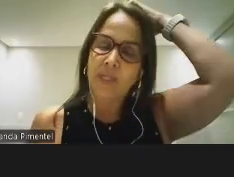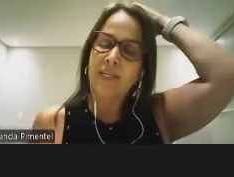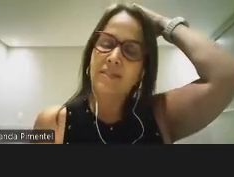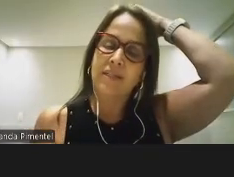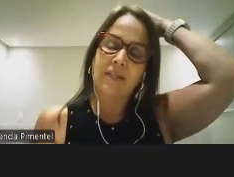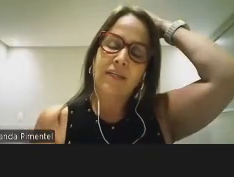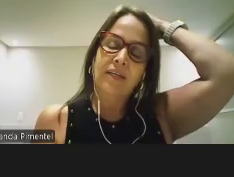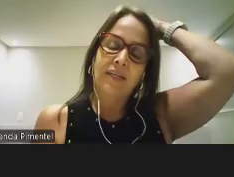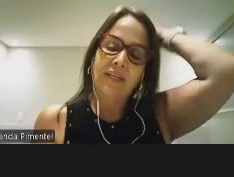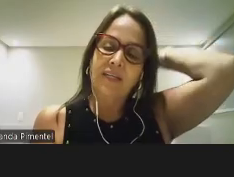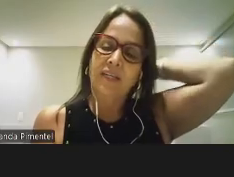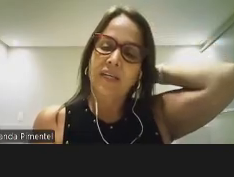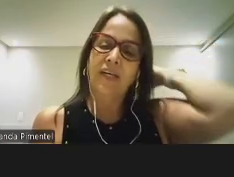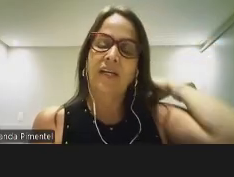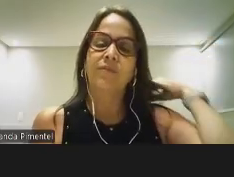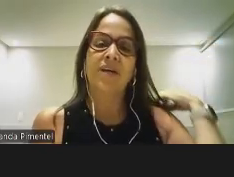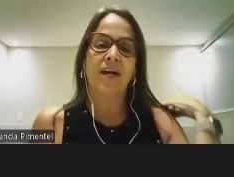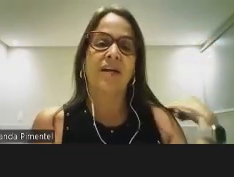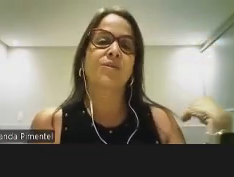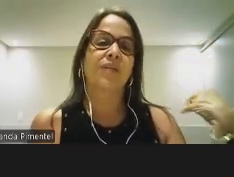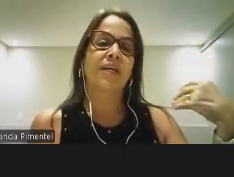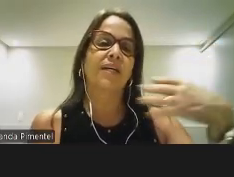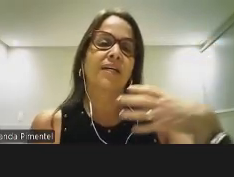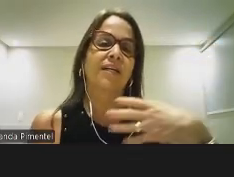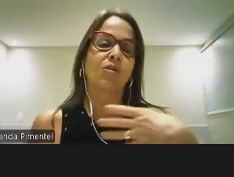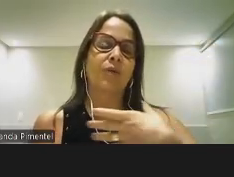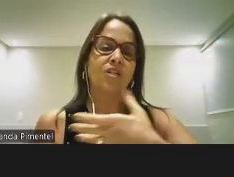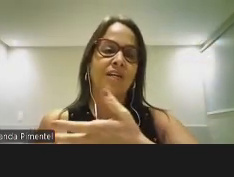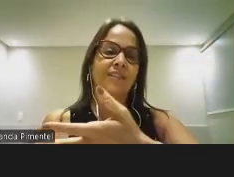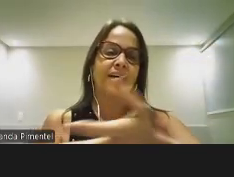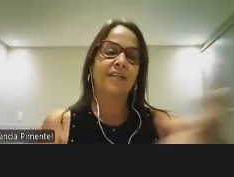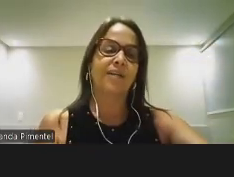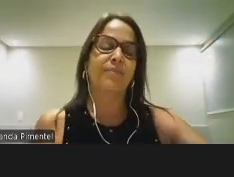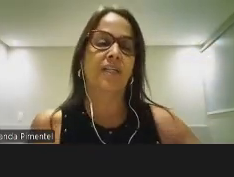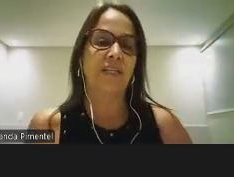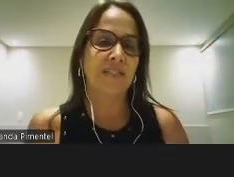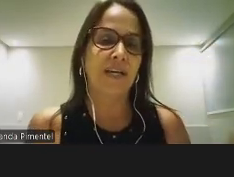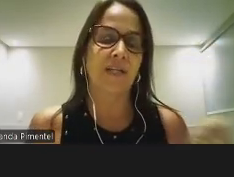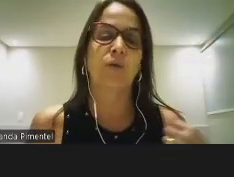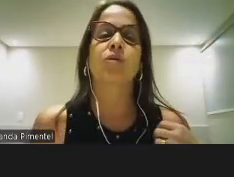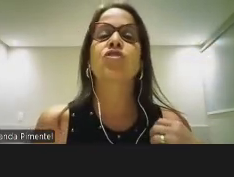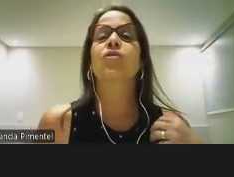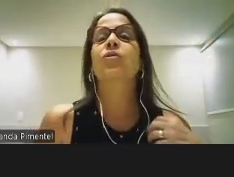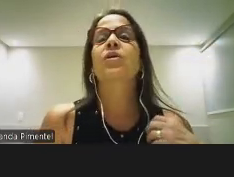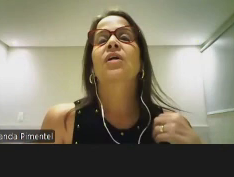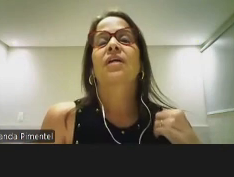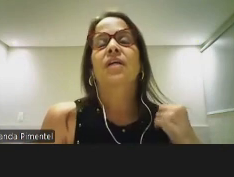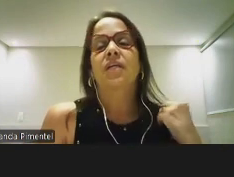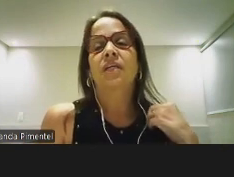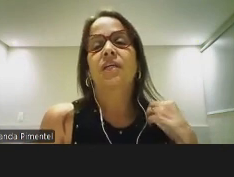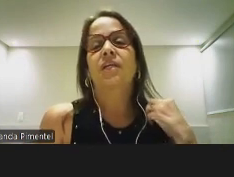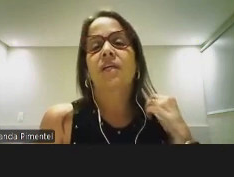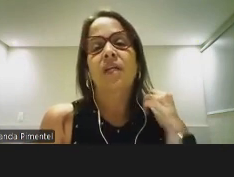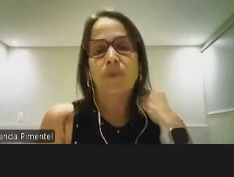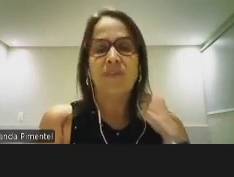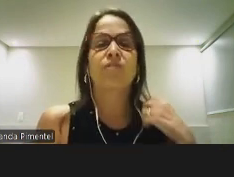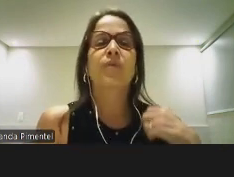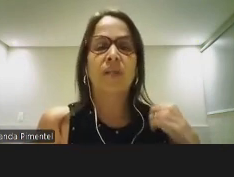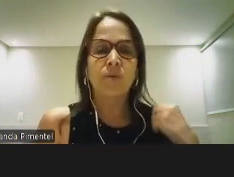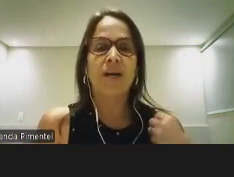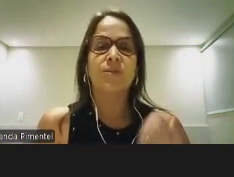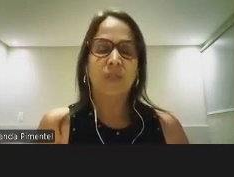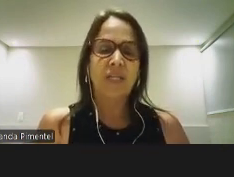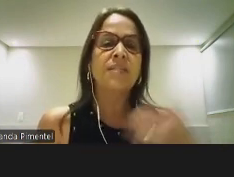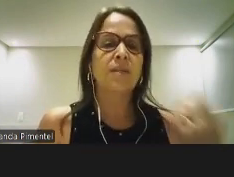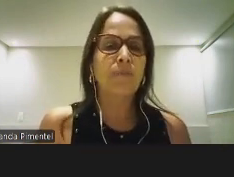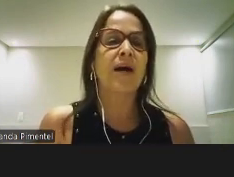disse à minha amiga, assim, que ele é um caso, né, como ele já está aí na beira desse diagnóstico, que ele